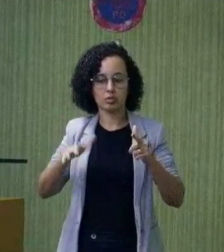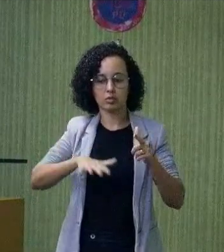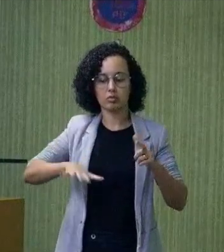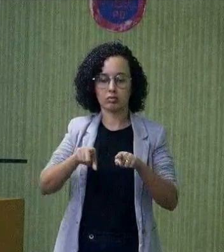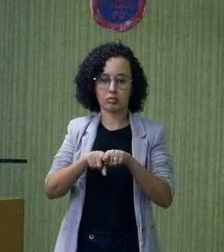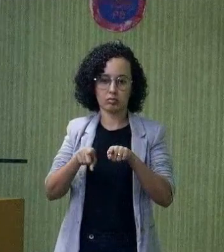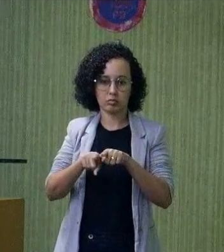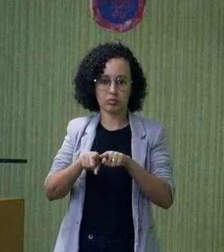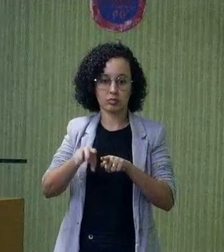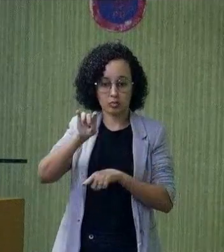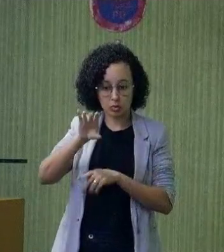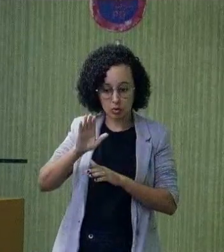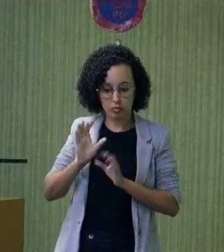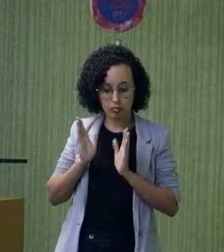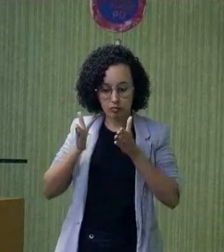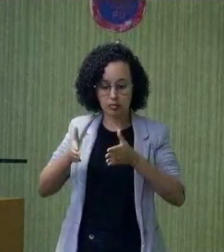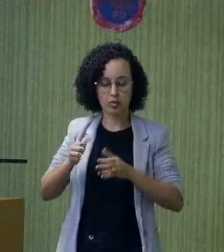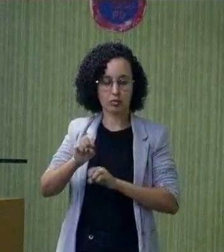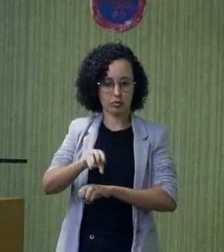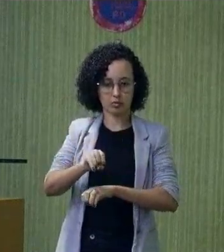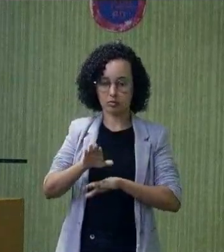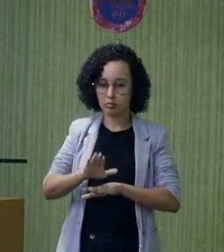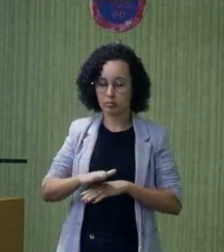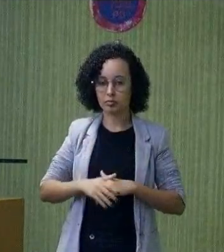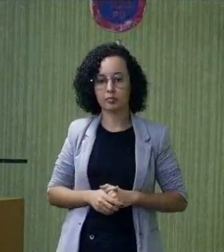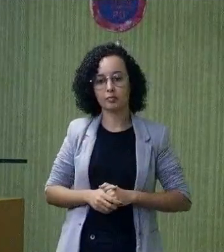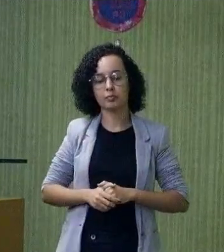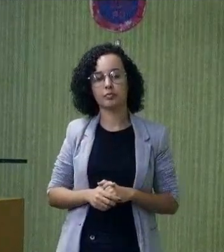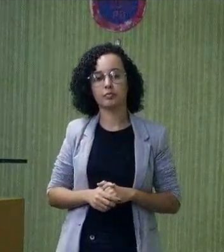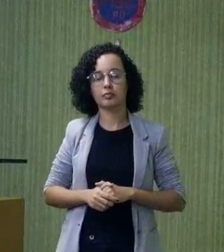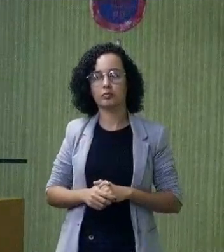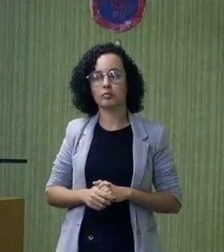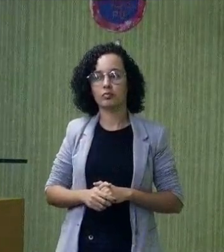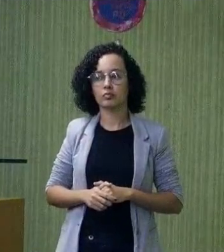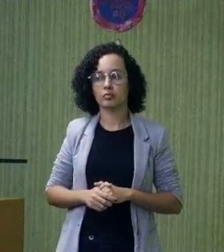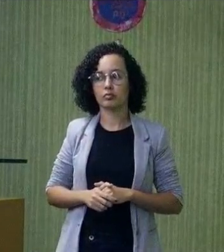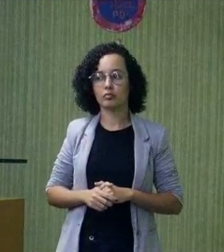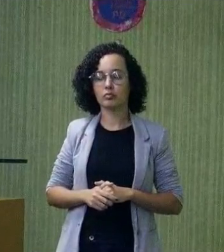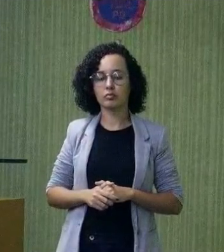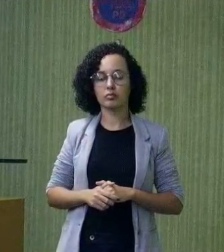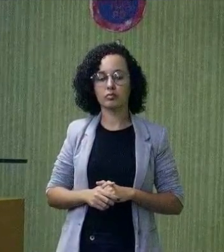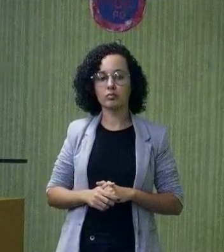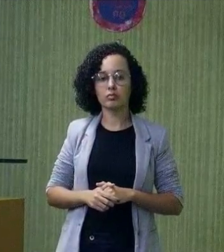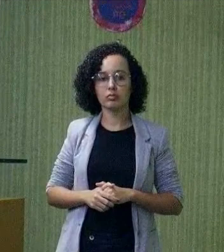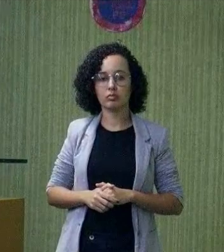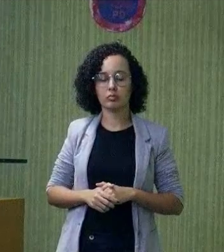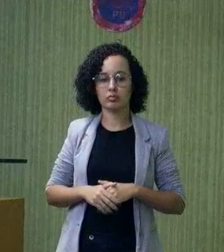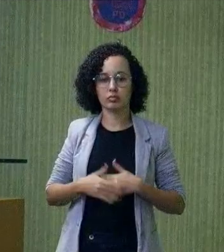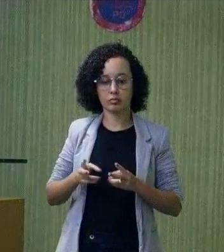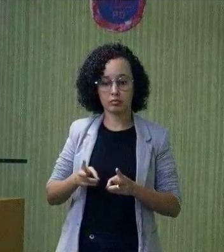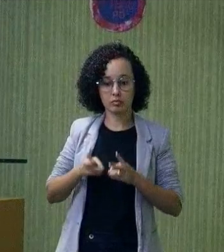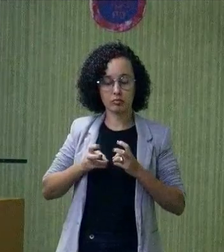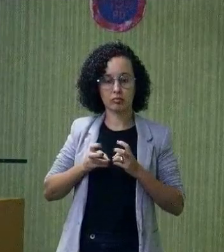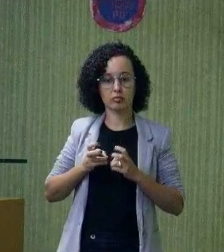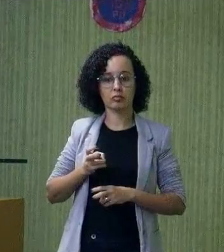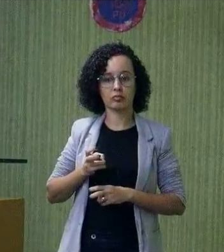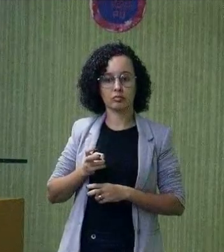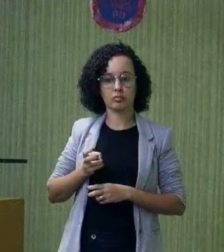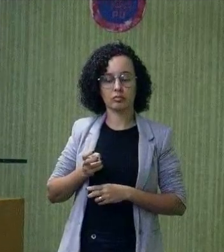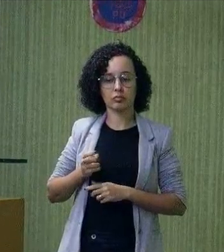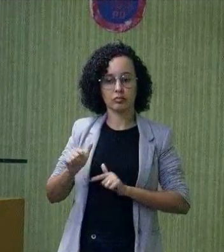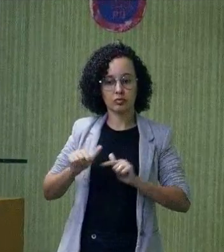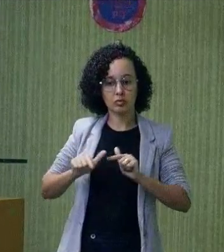também não só a educação imediatamente então assim eu vejo eh em relação aos colegas uma atuação